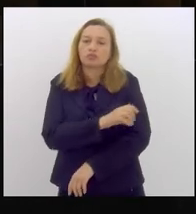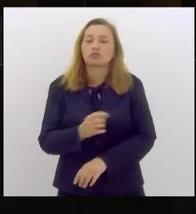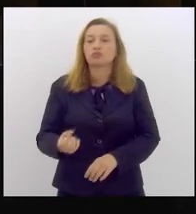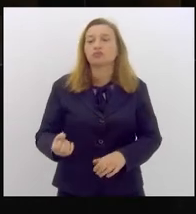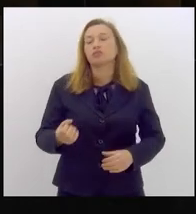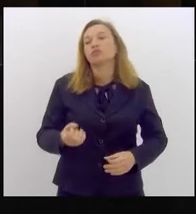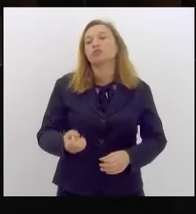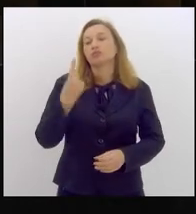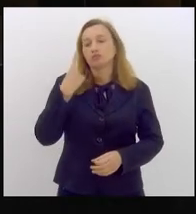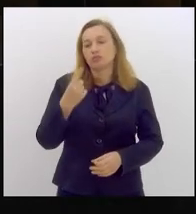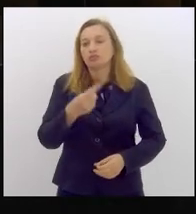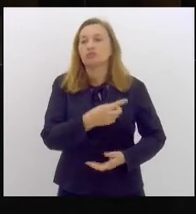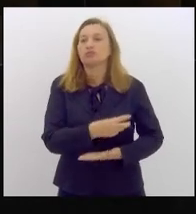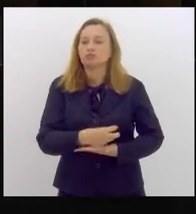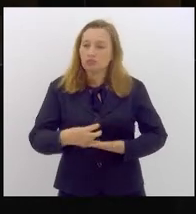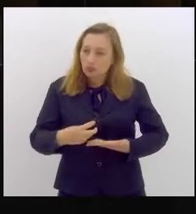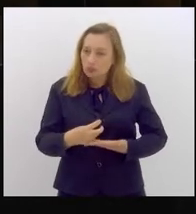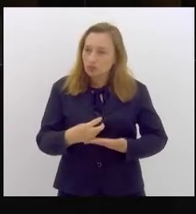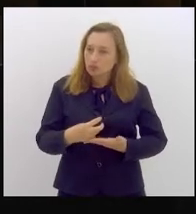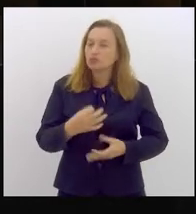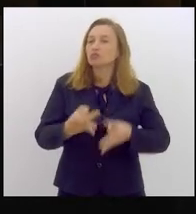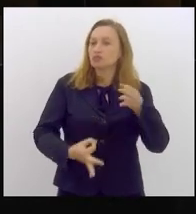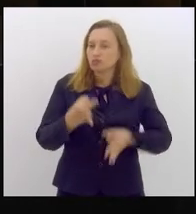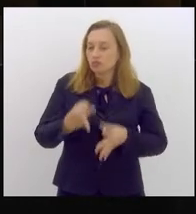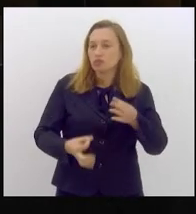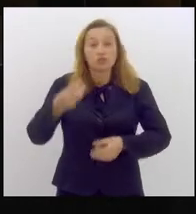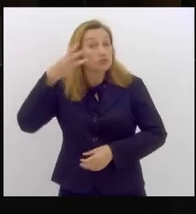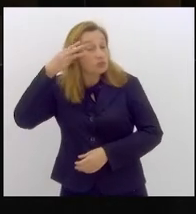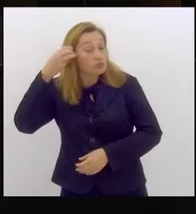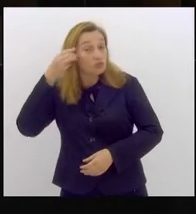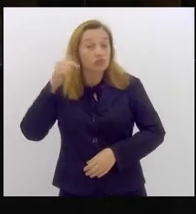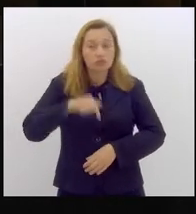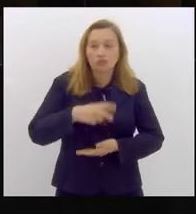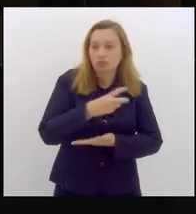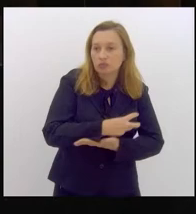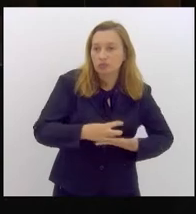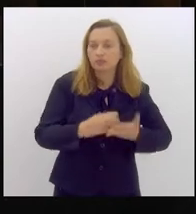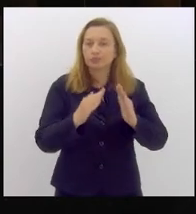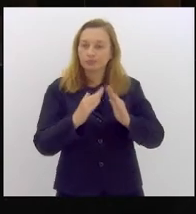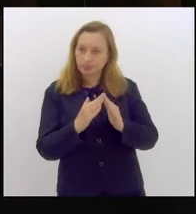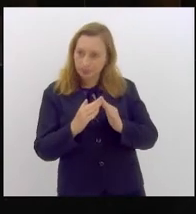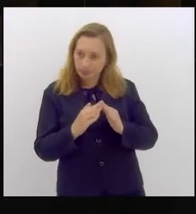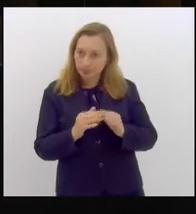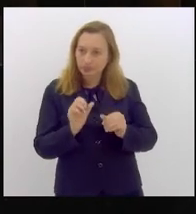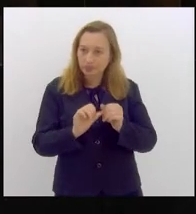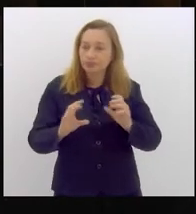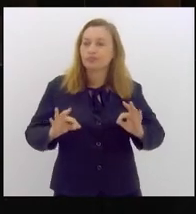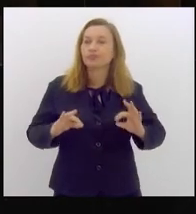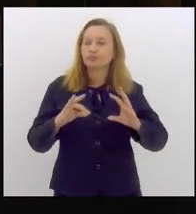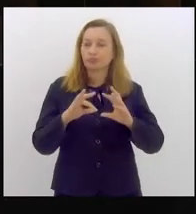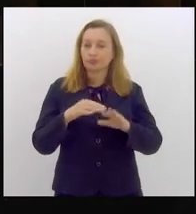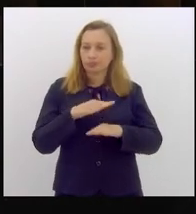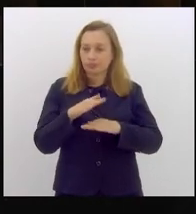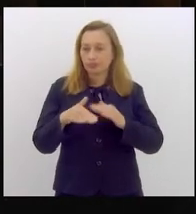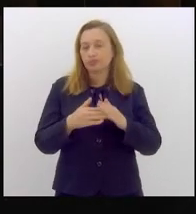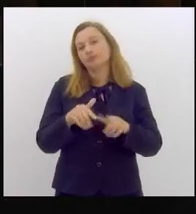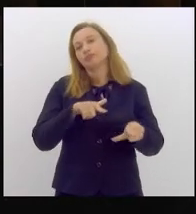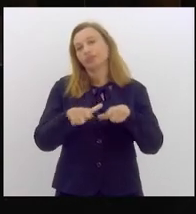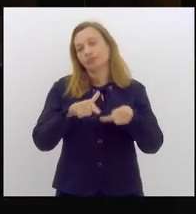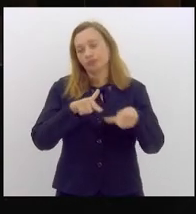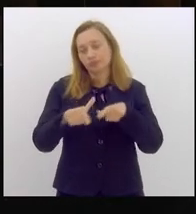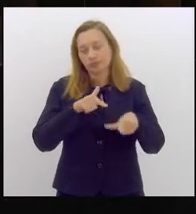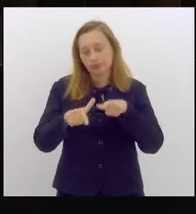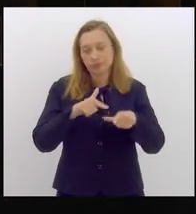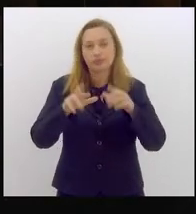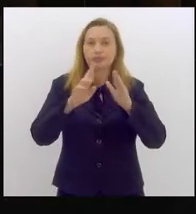ex-juiz, ex-governador Wilson Witzel, que essa casa caçou. Essa casa fez o seu dever